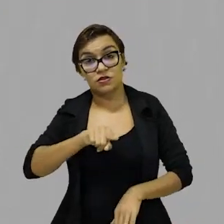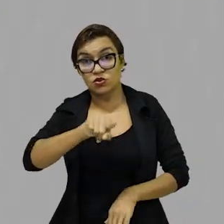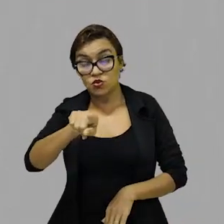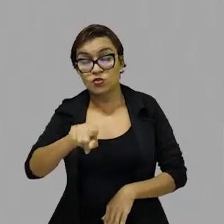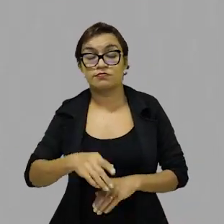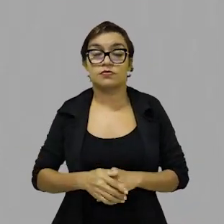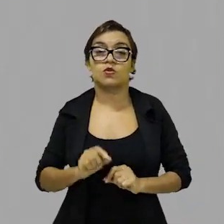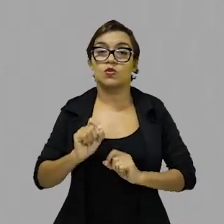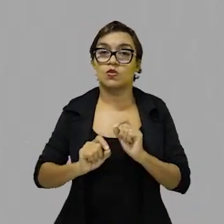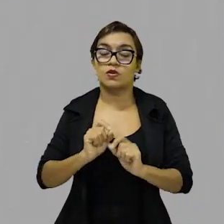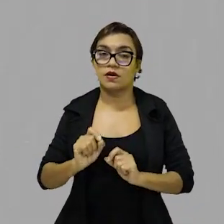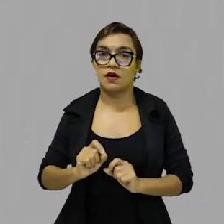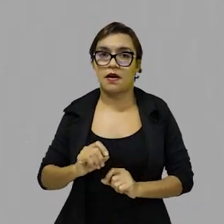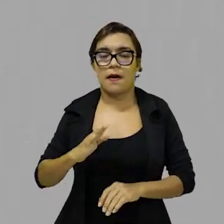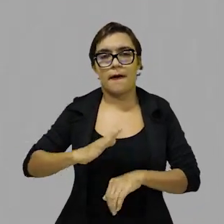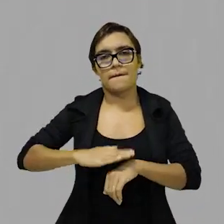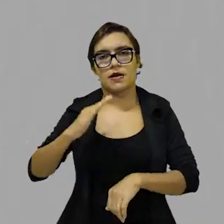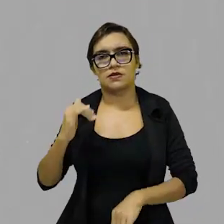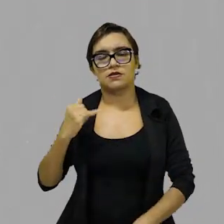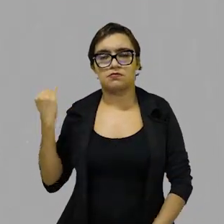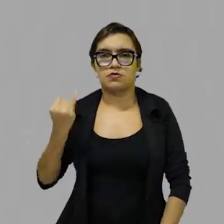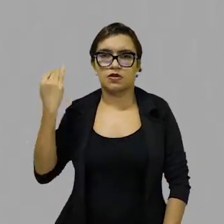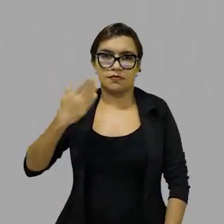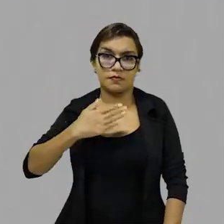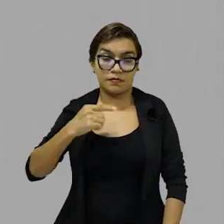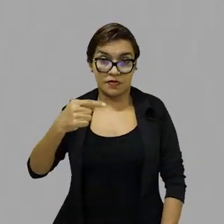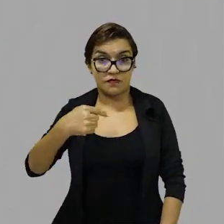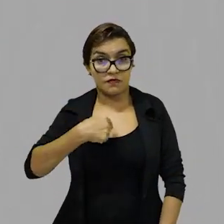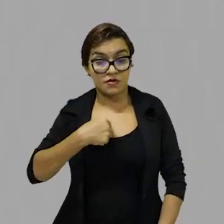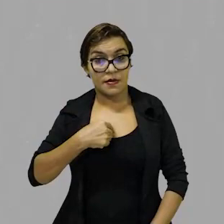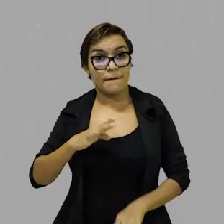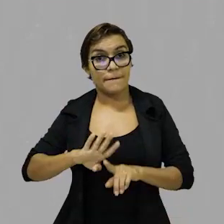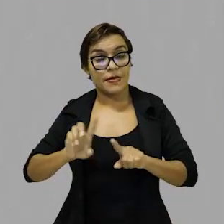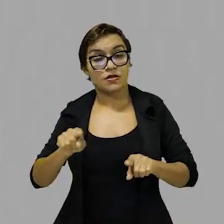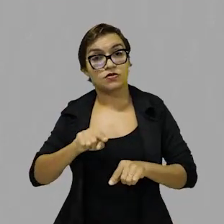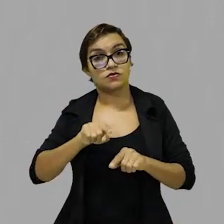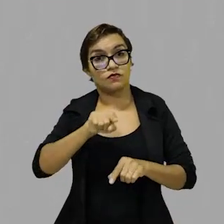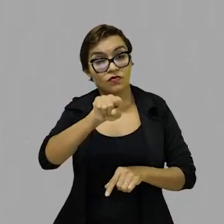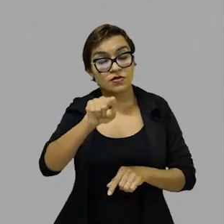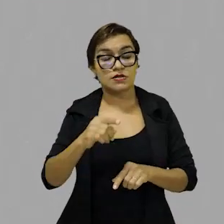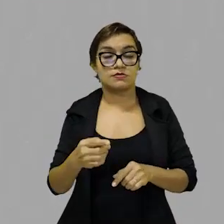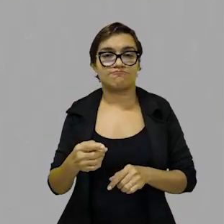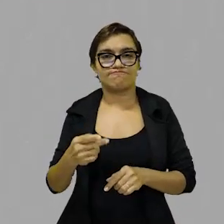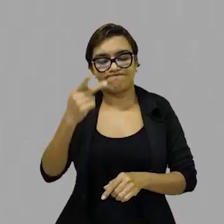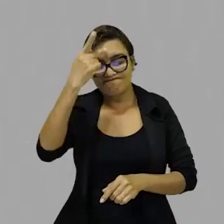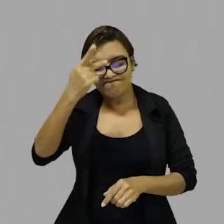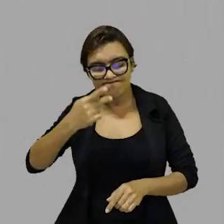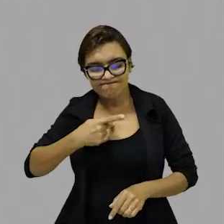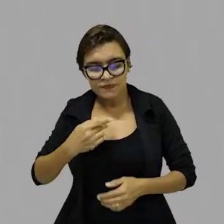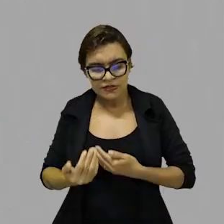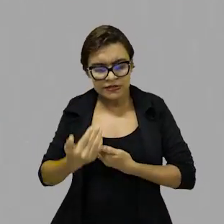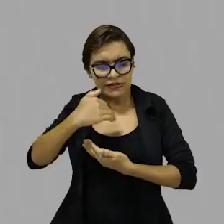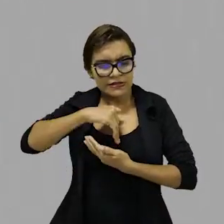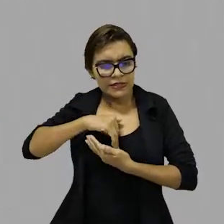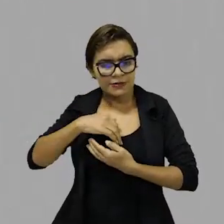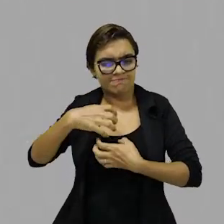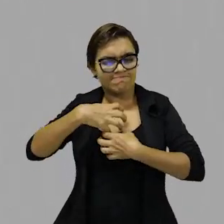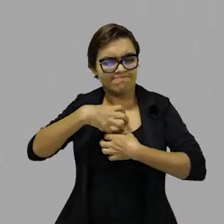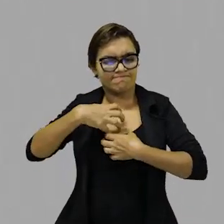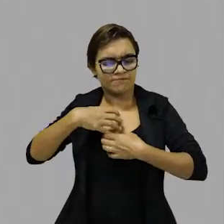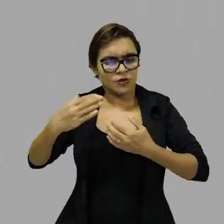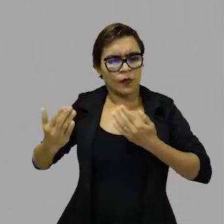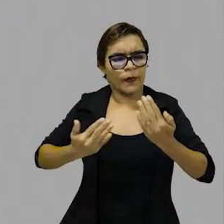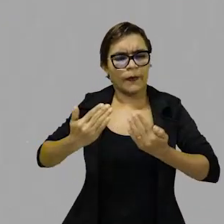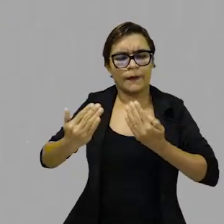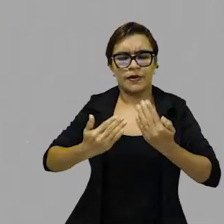normalmente, né, a sua é mais importante para você. Só que na hora que você externa isso, que você começa a colocar